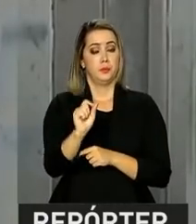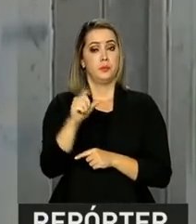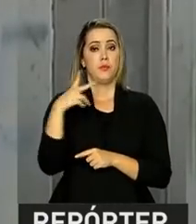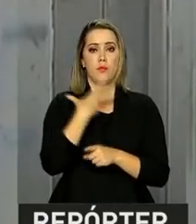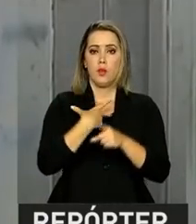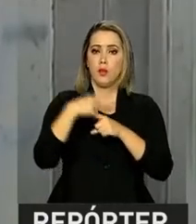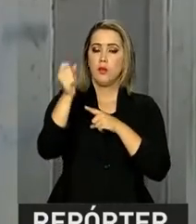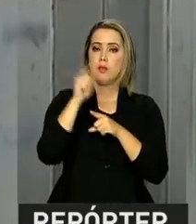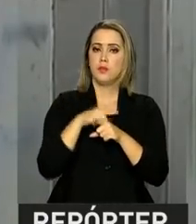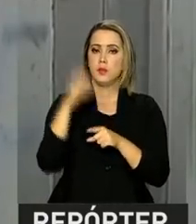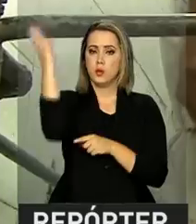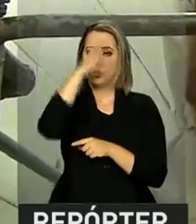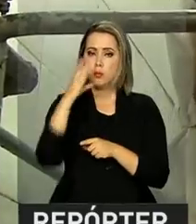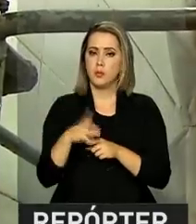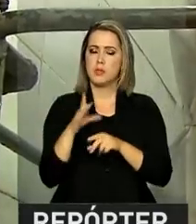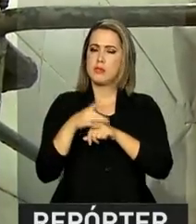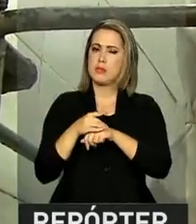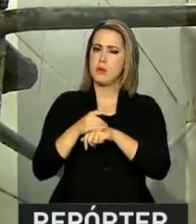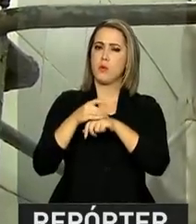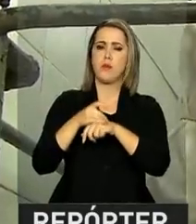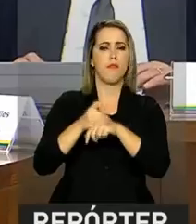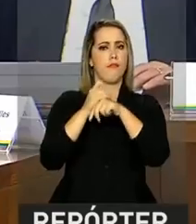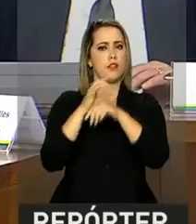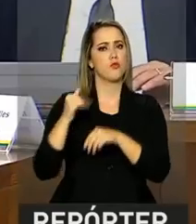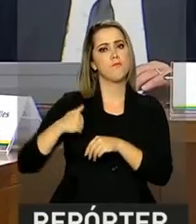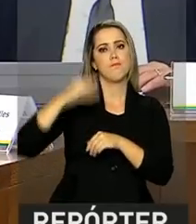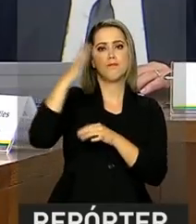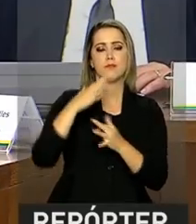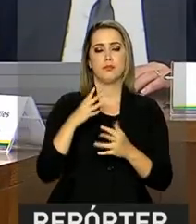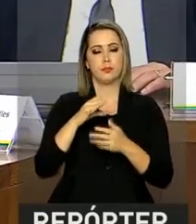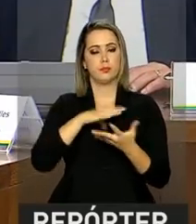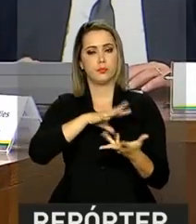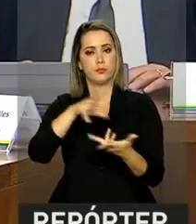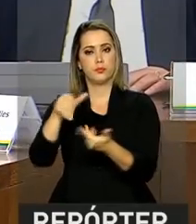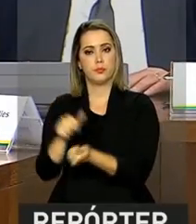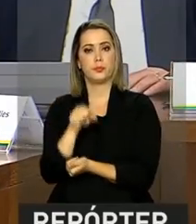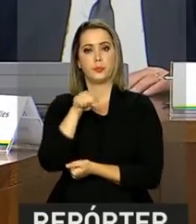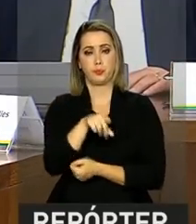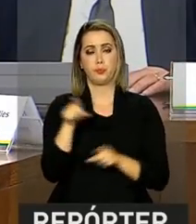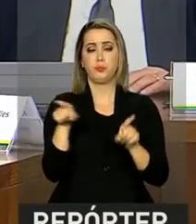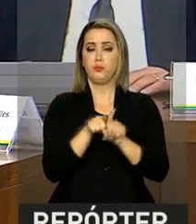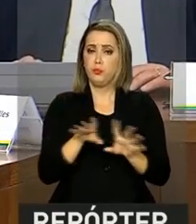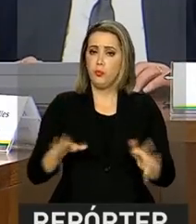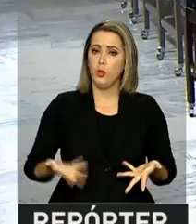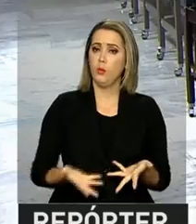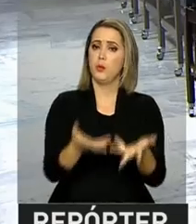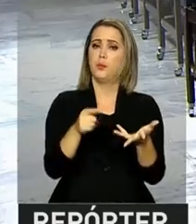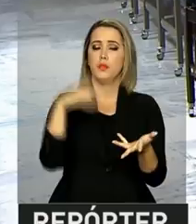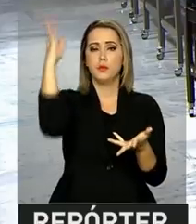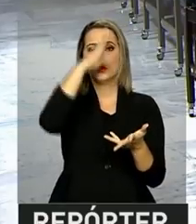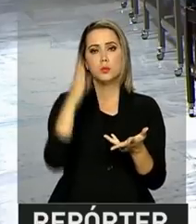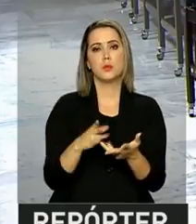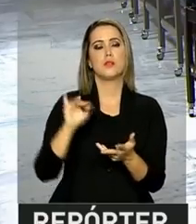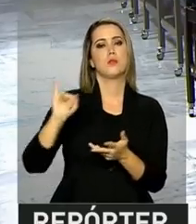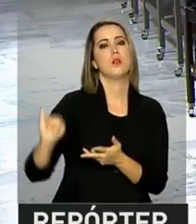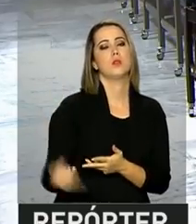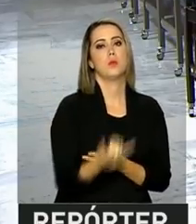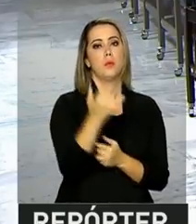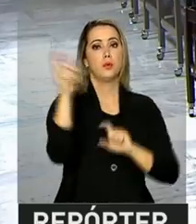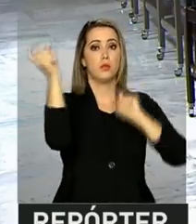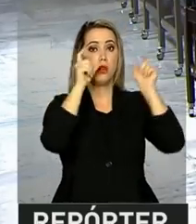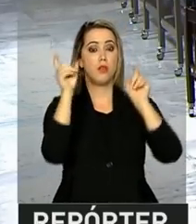de proteína animal do mundo. O presidente Michel Temer também tem promovido o Brasil e as oportunidades